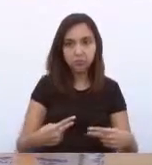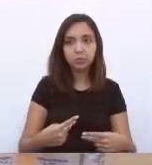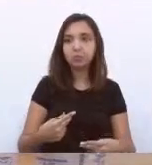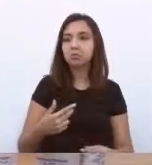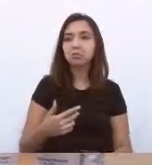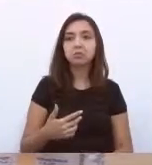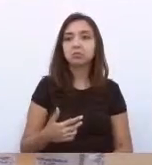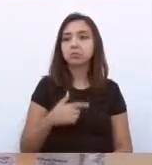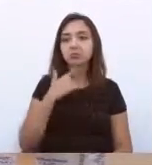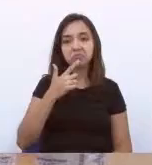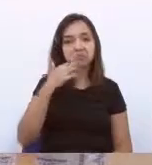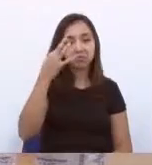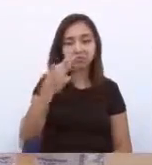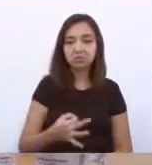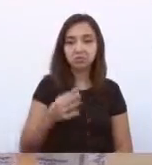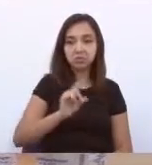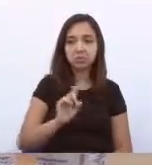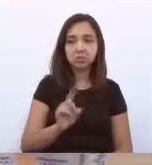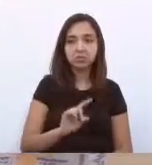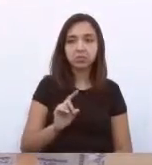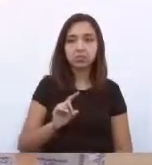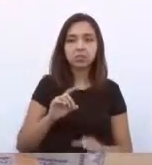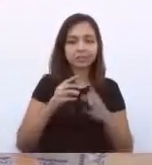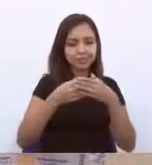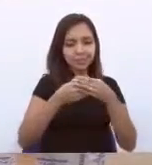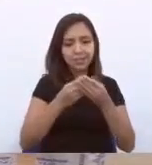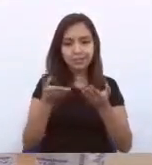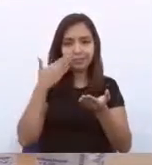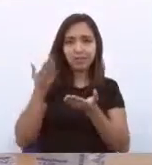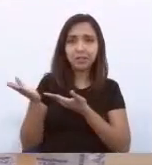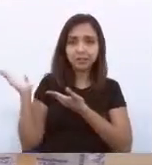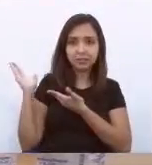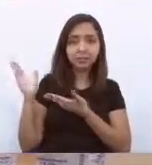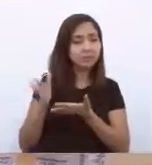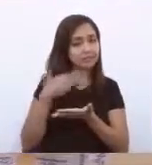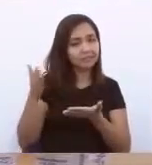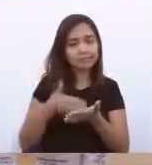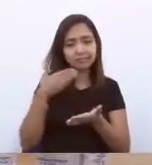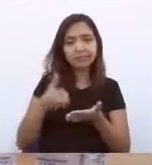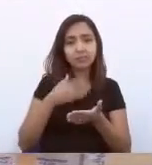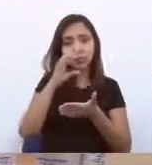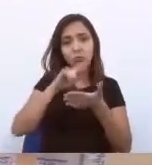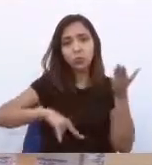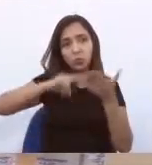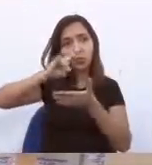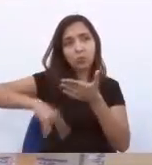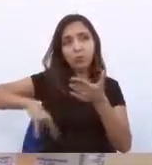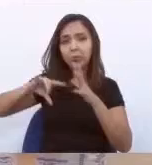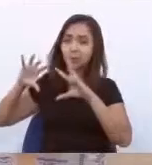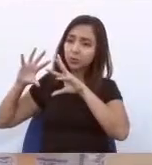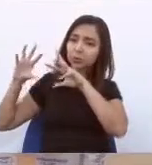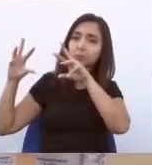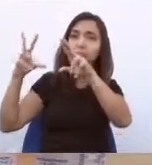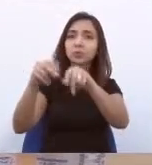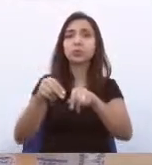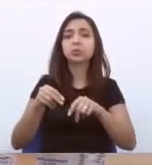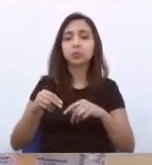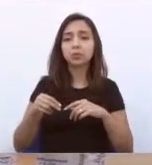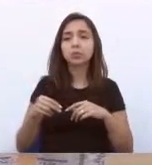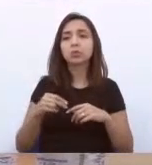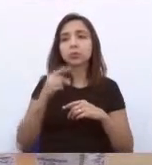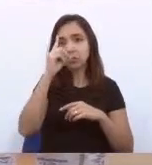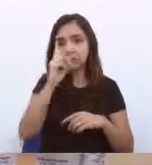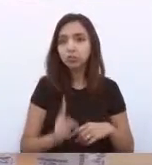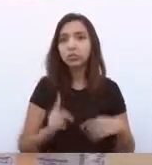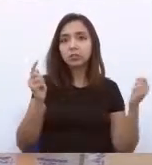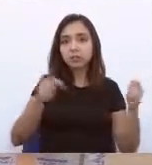Também não deu certo. Isso aqui, ó, são pilhas de documento de todos os órgãos públicos que a cidade me oferece com